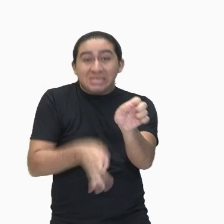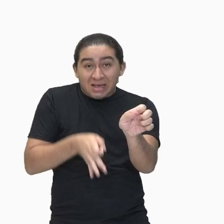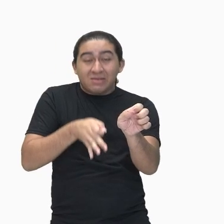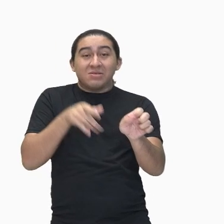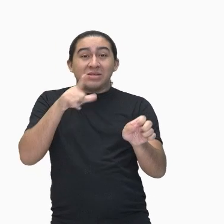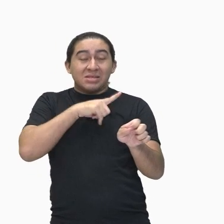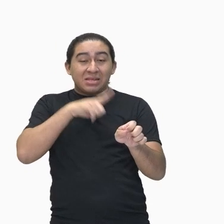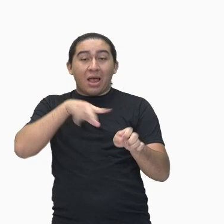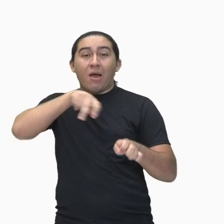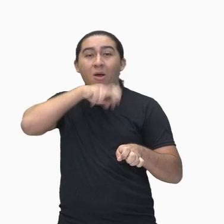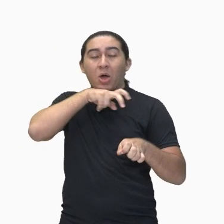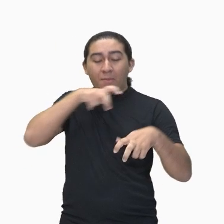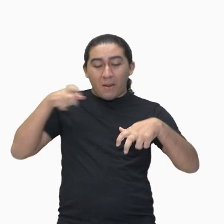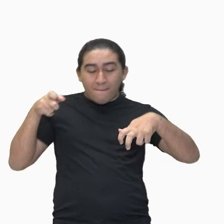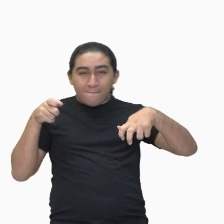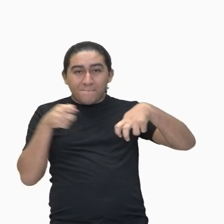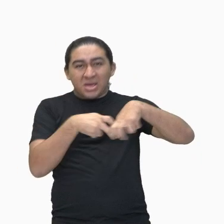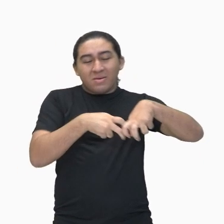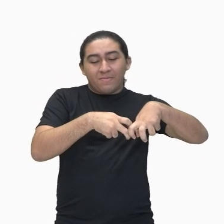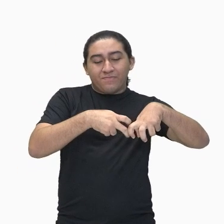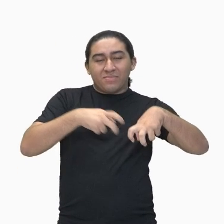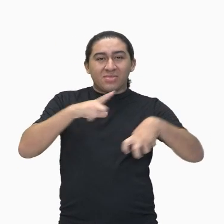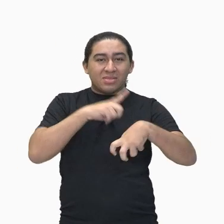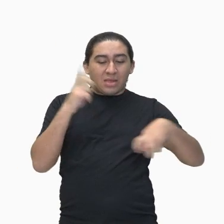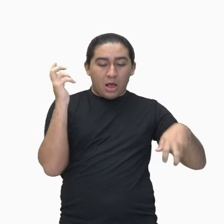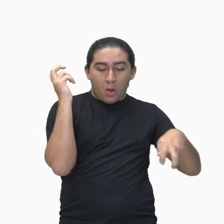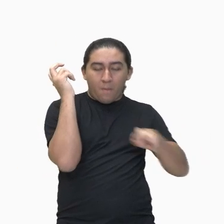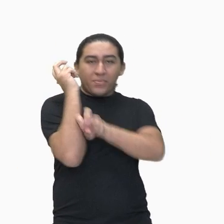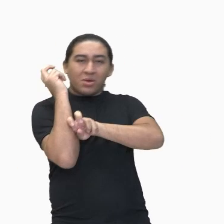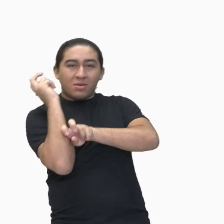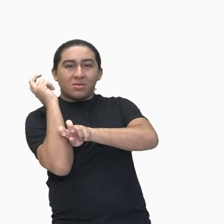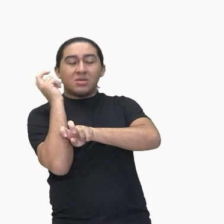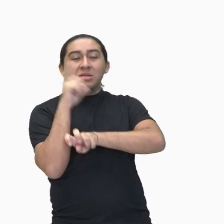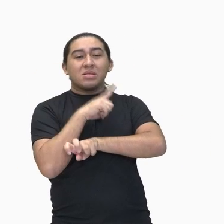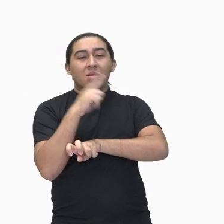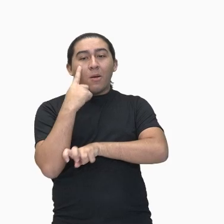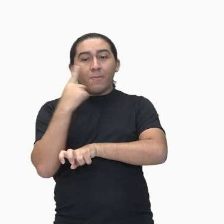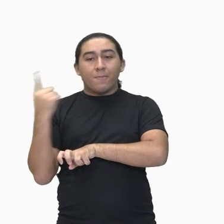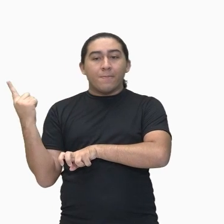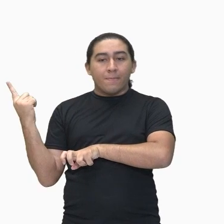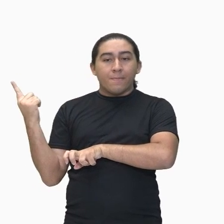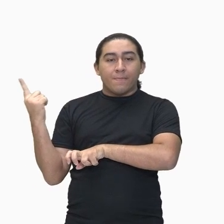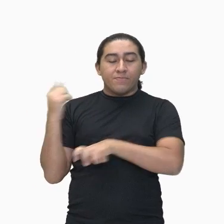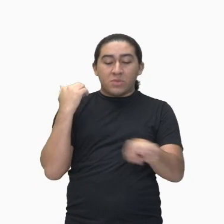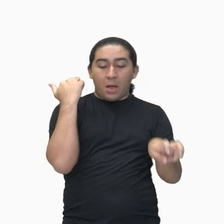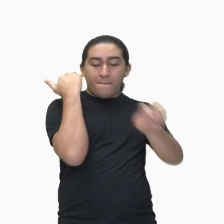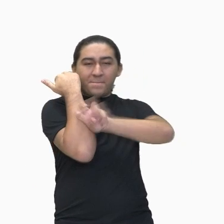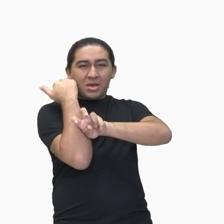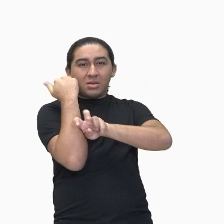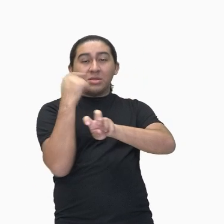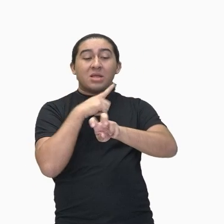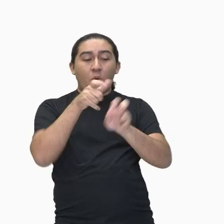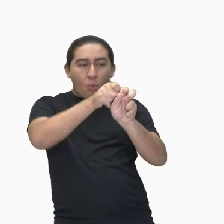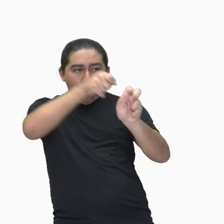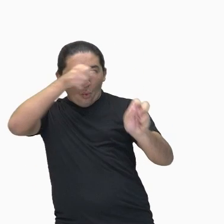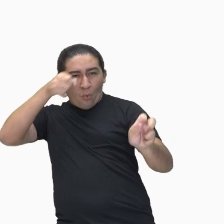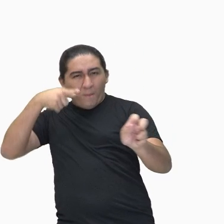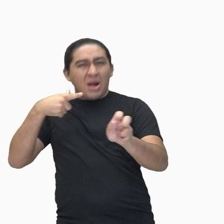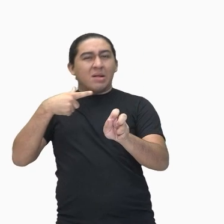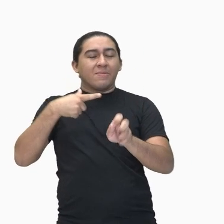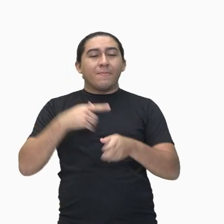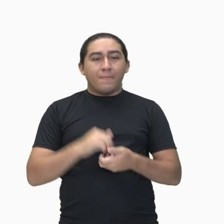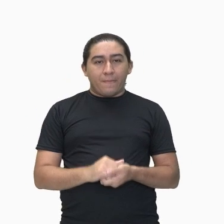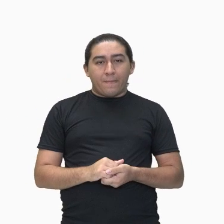peito de Lindóia e fere a serpente na testa e a boca, e os dentes deixou cravados no vizinho